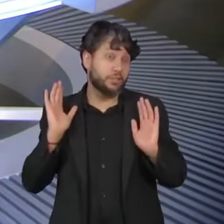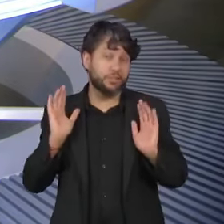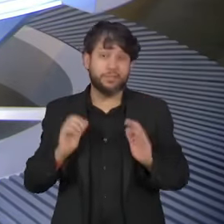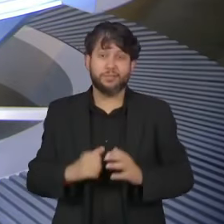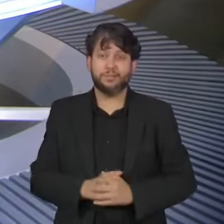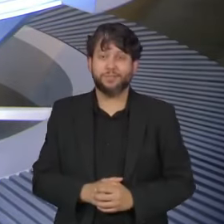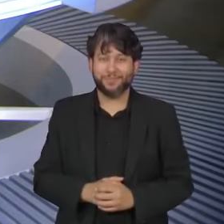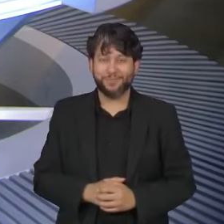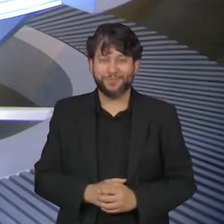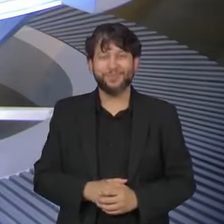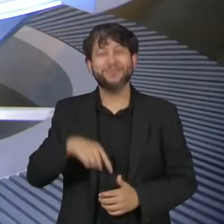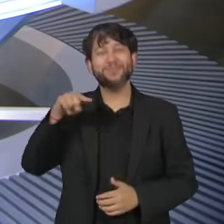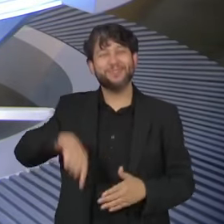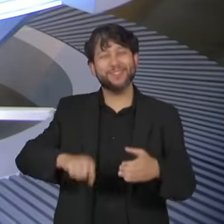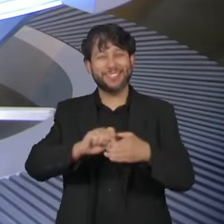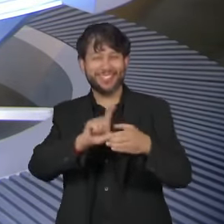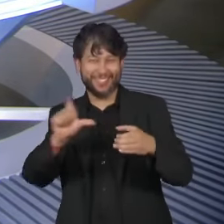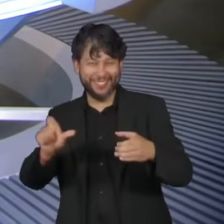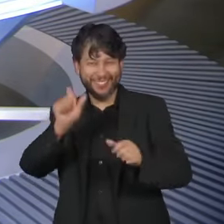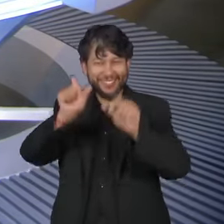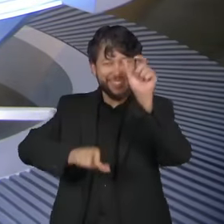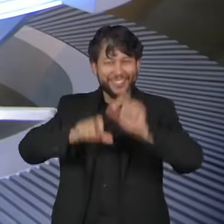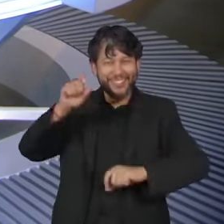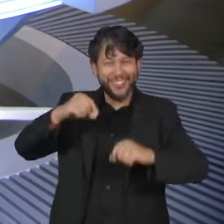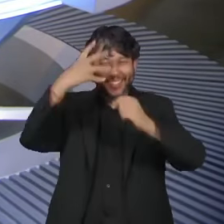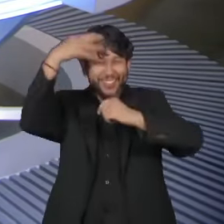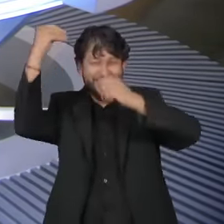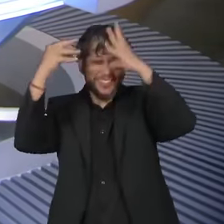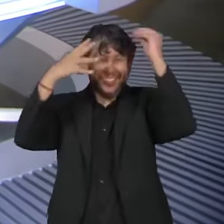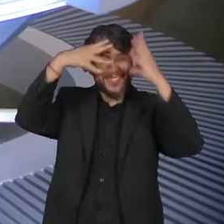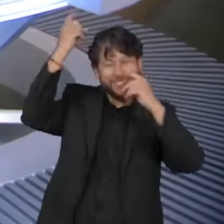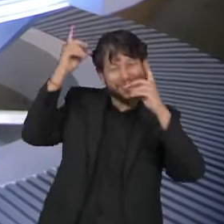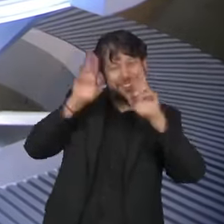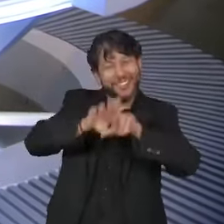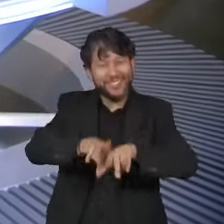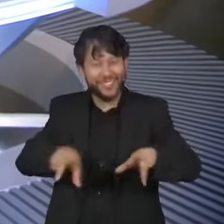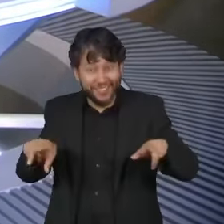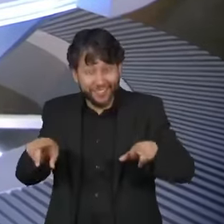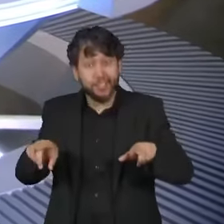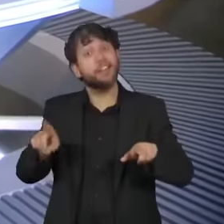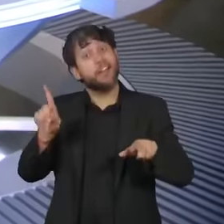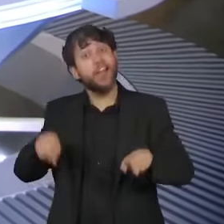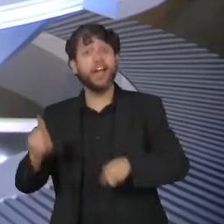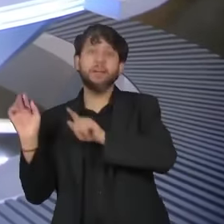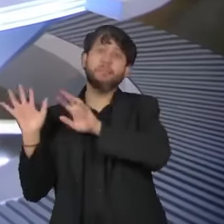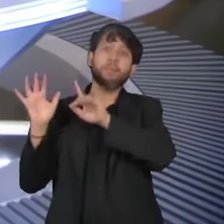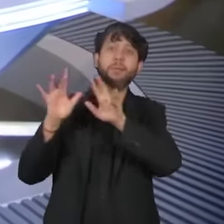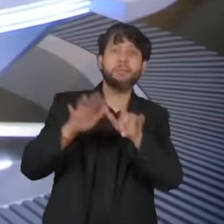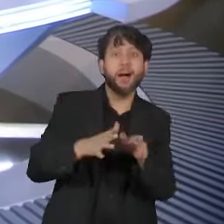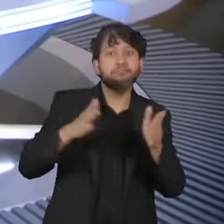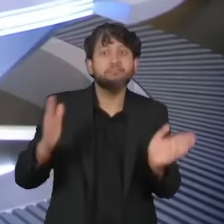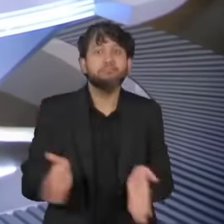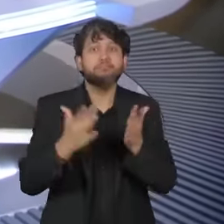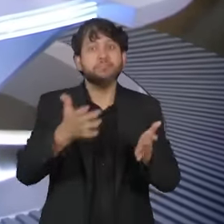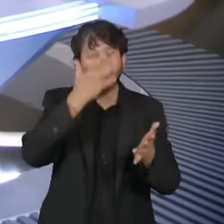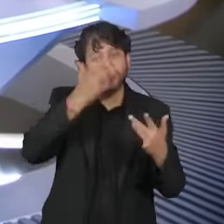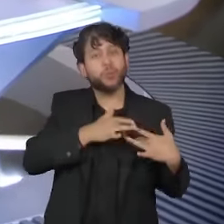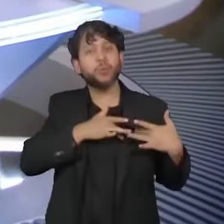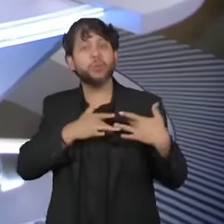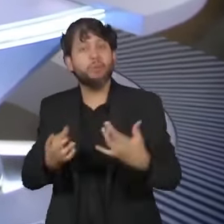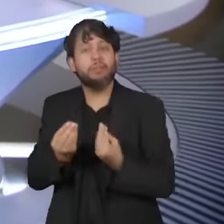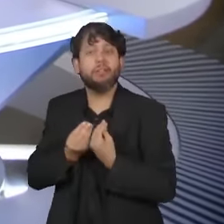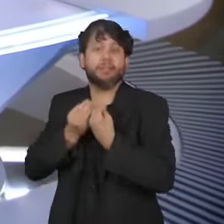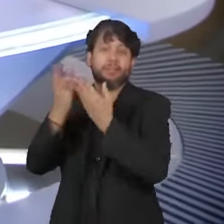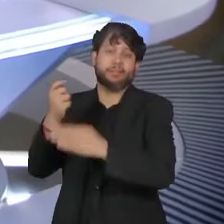Os personagens do Quintal da Cultura promoveram ontem uma campanha de arrecadação de doações para as crianças do Rio Grande do Sul. E além